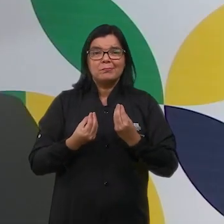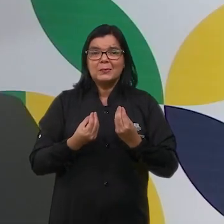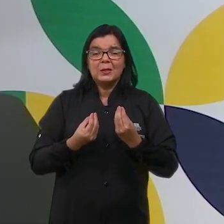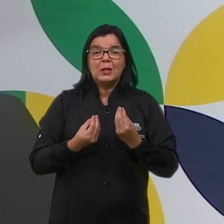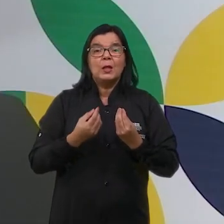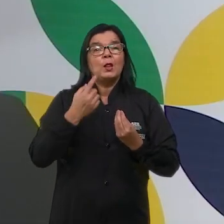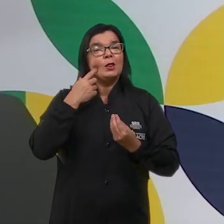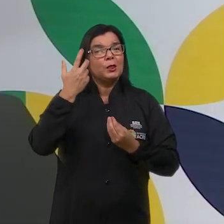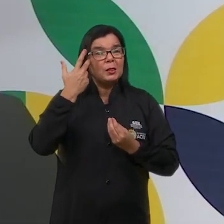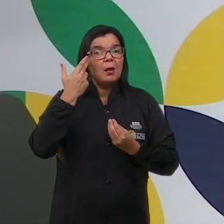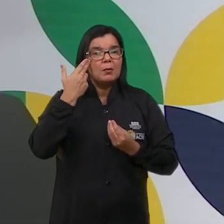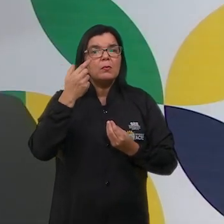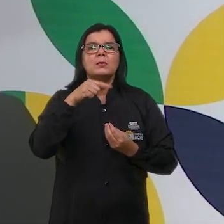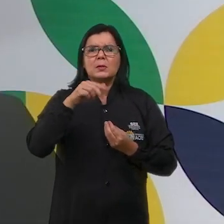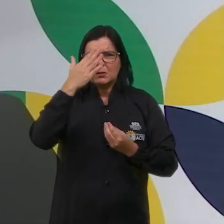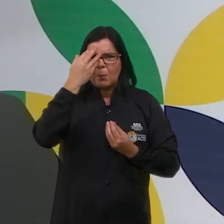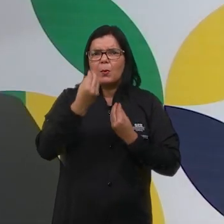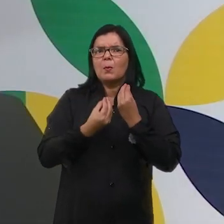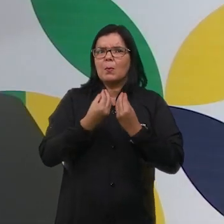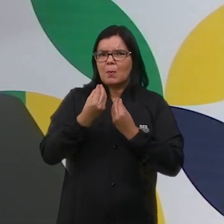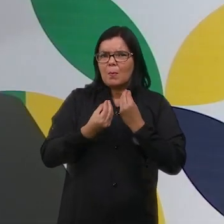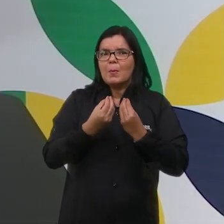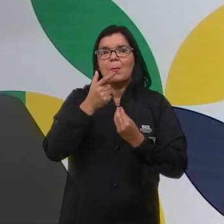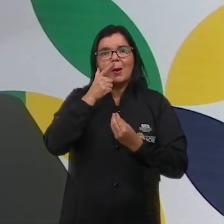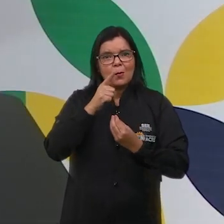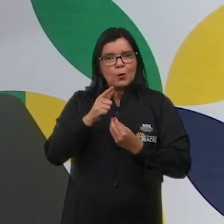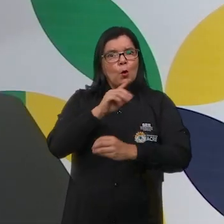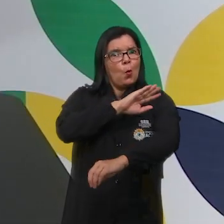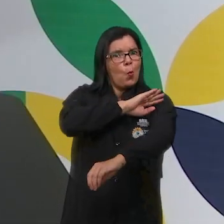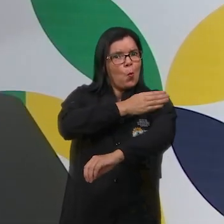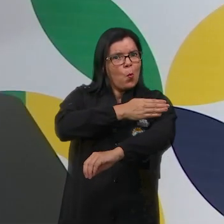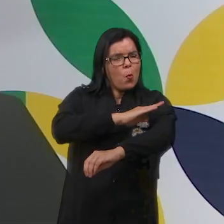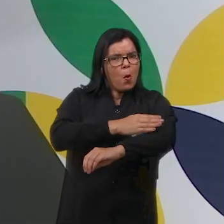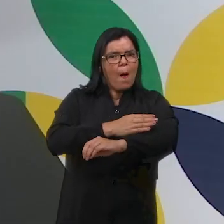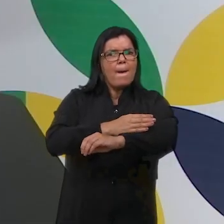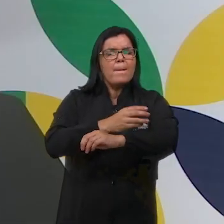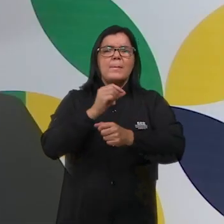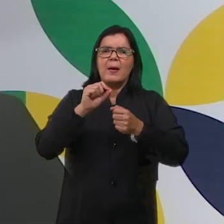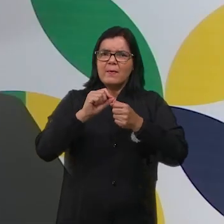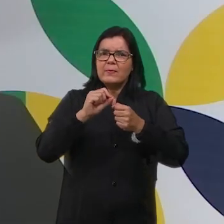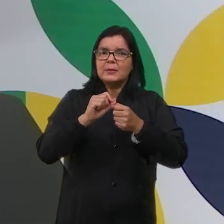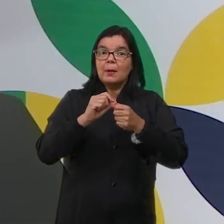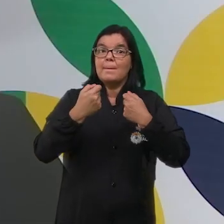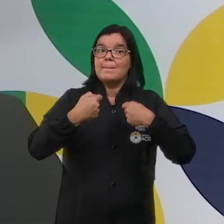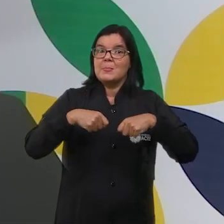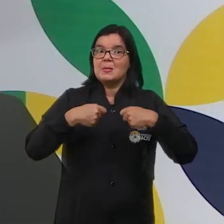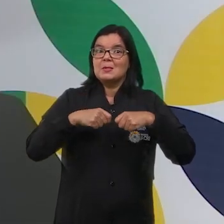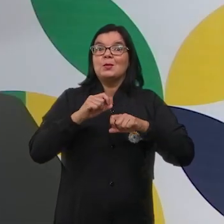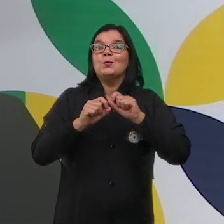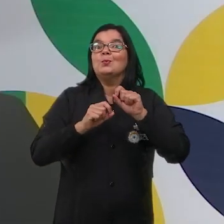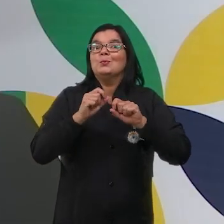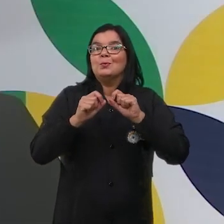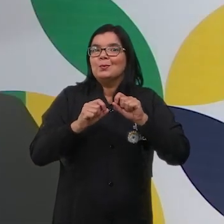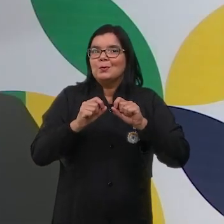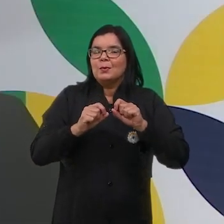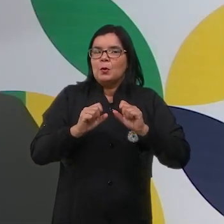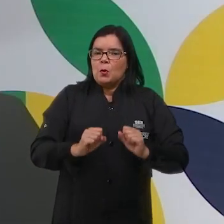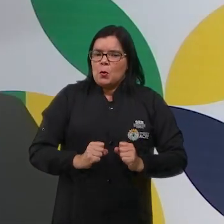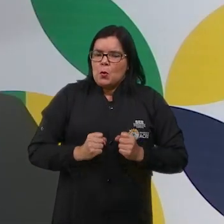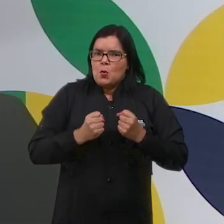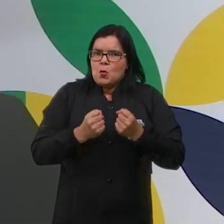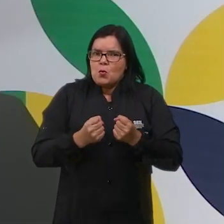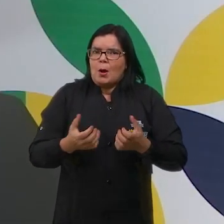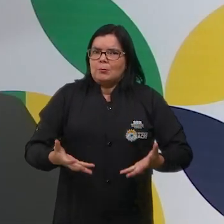de forma natural. Você sabe como que é para construir músculo, para formar músculo? Você precisa ter esforço,